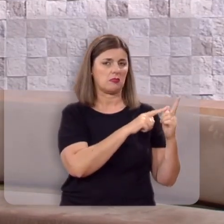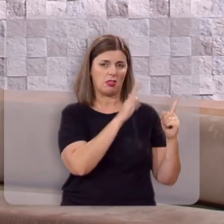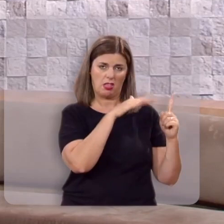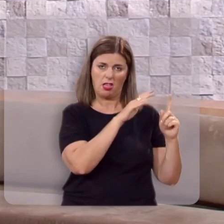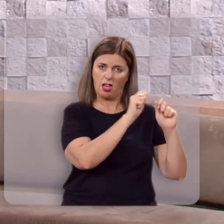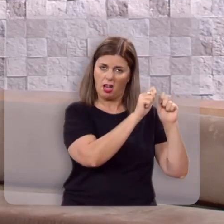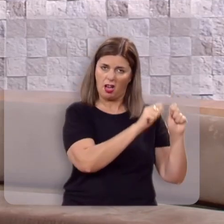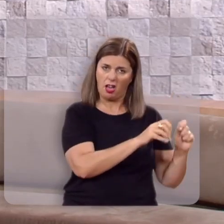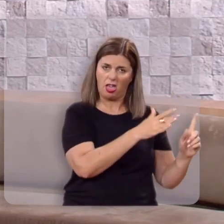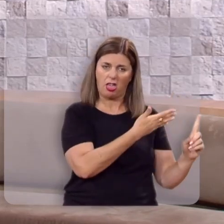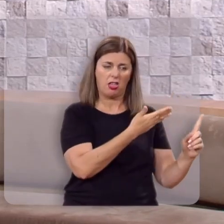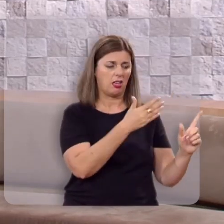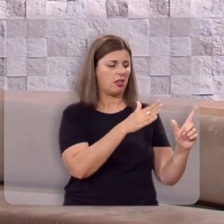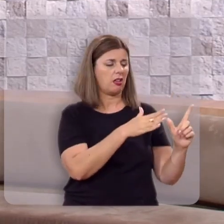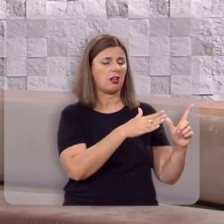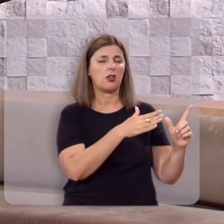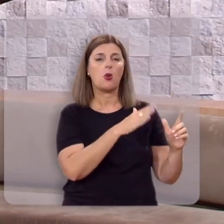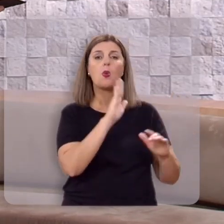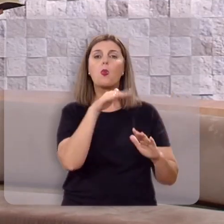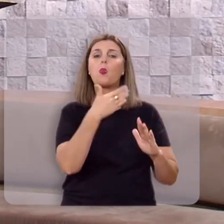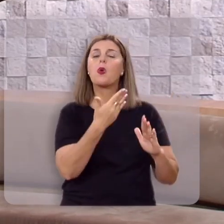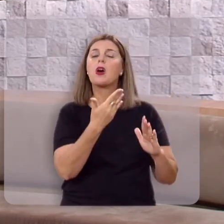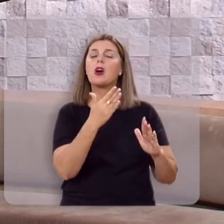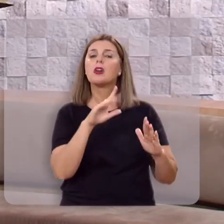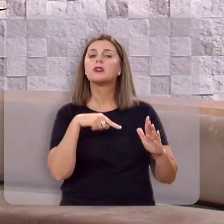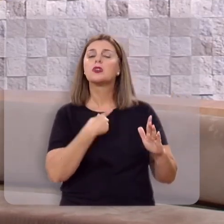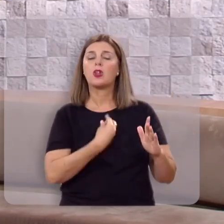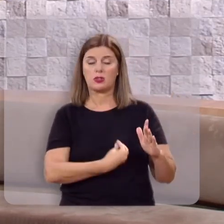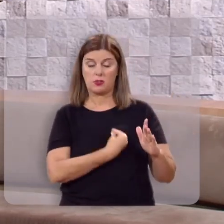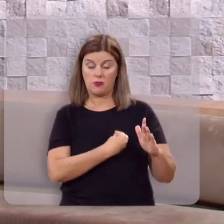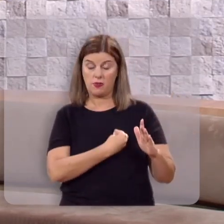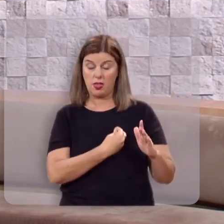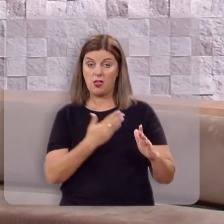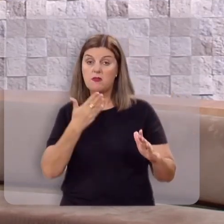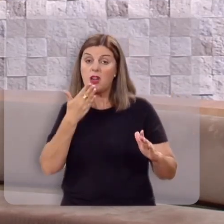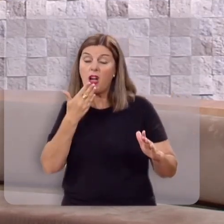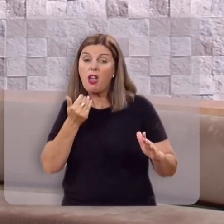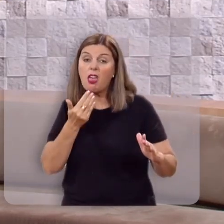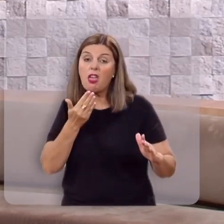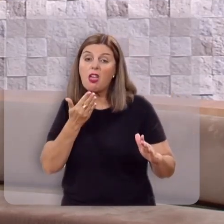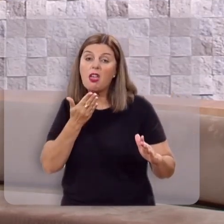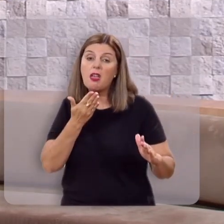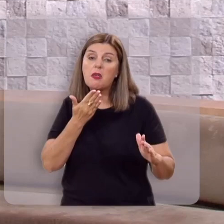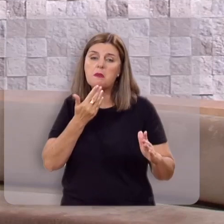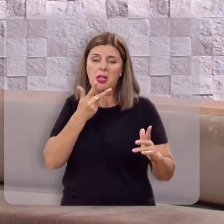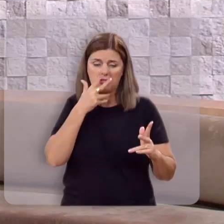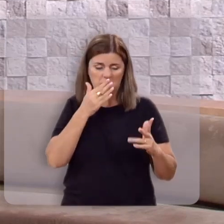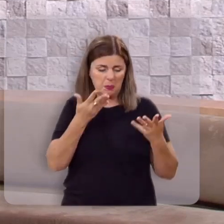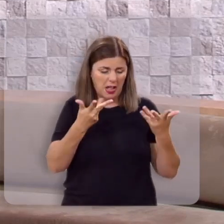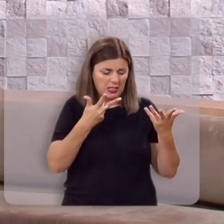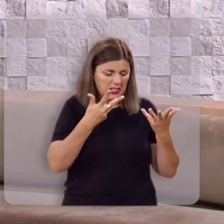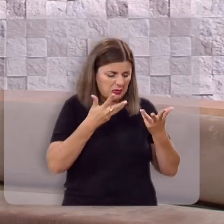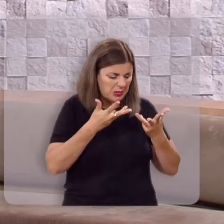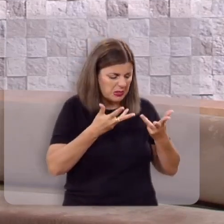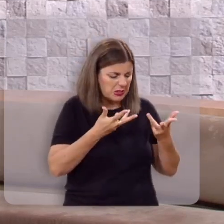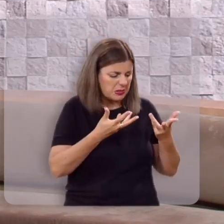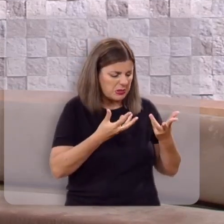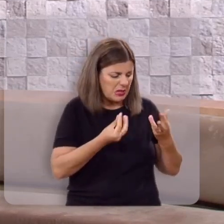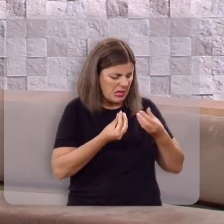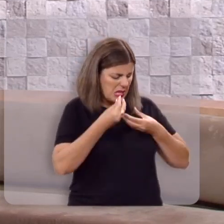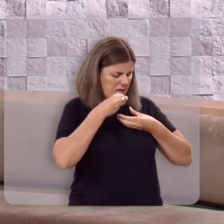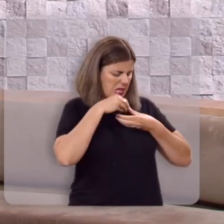idolatria. Ele diz que quando você vive, se alimenta, rumina toda